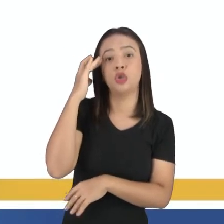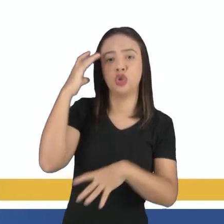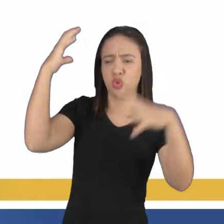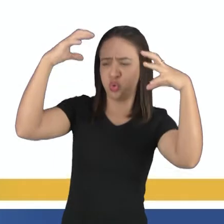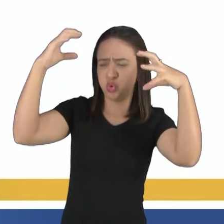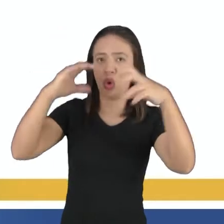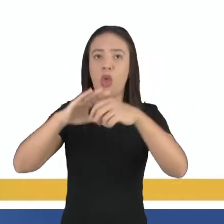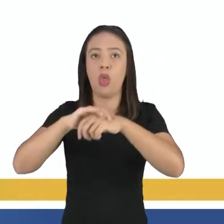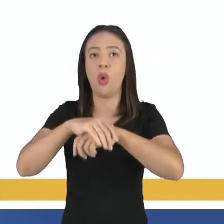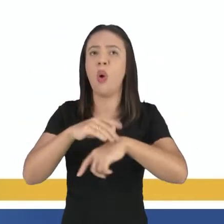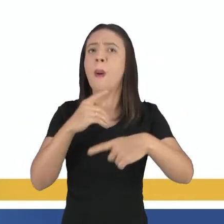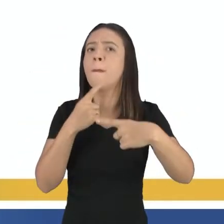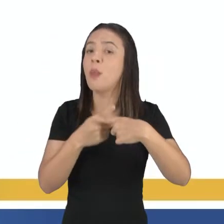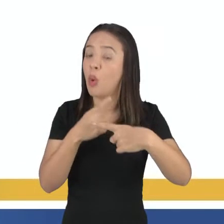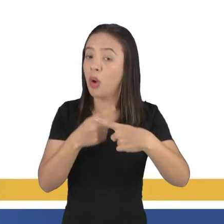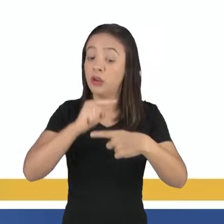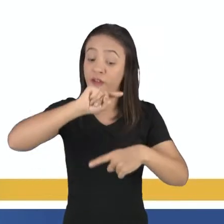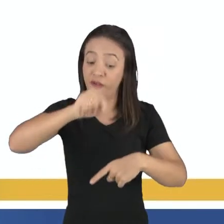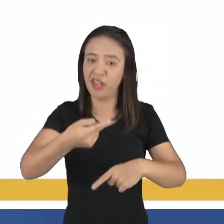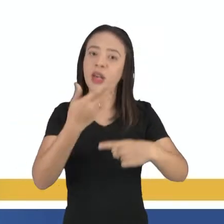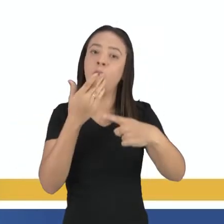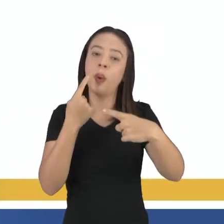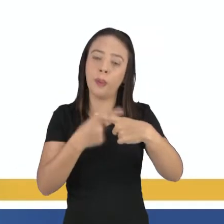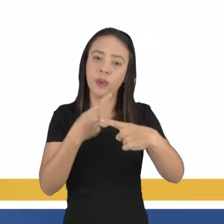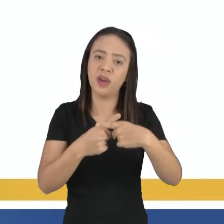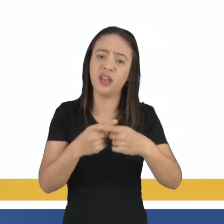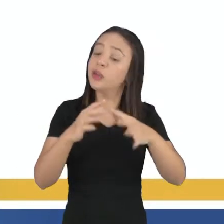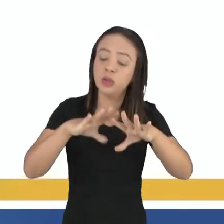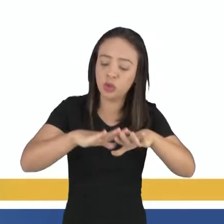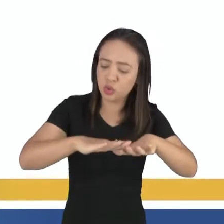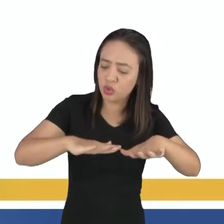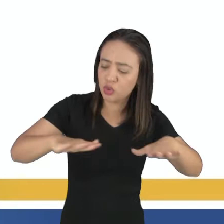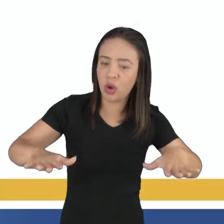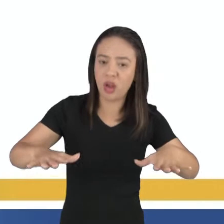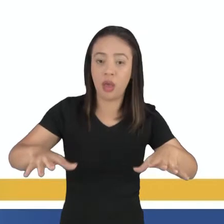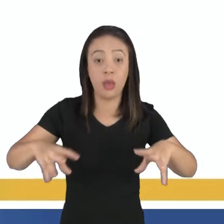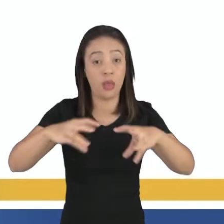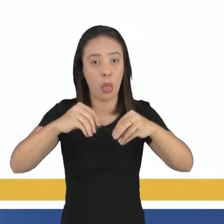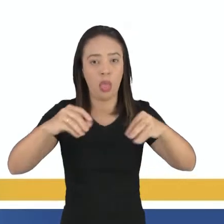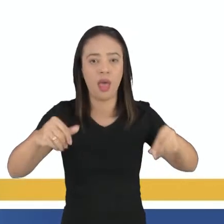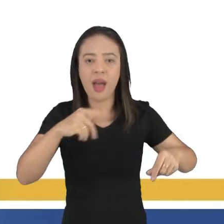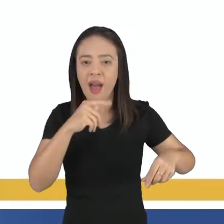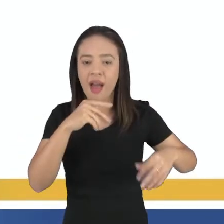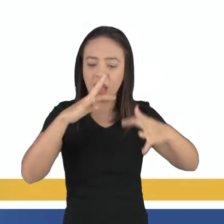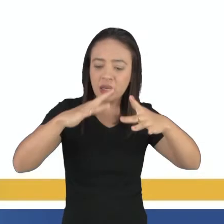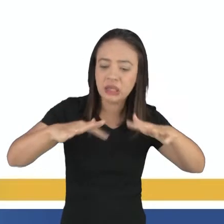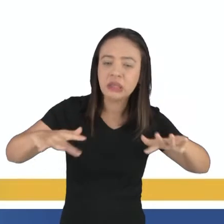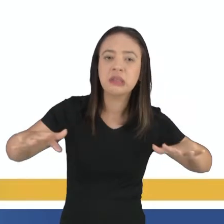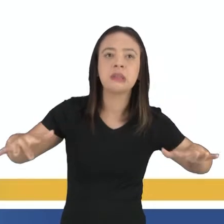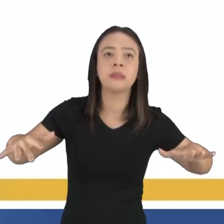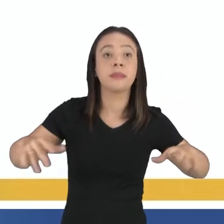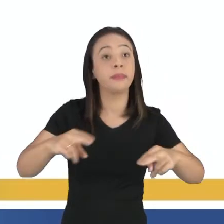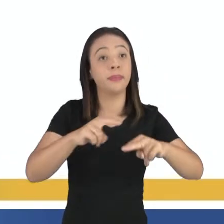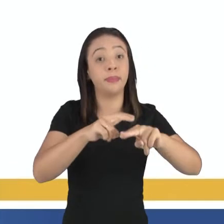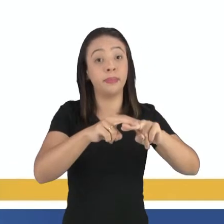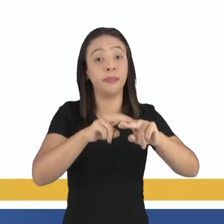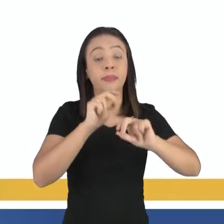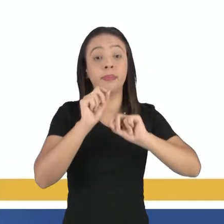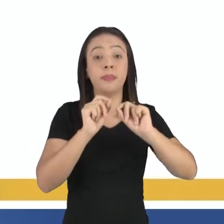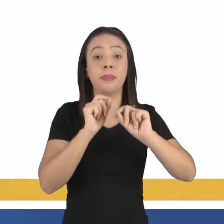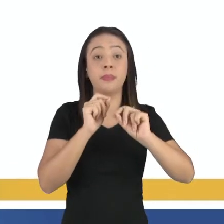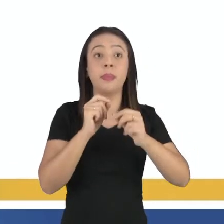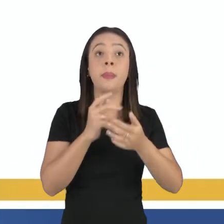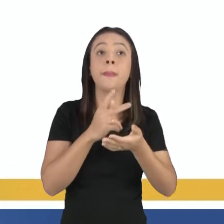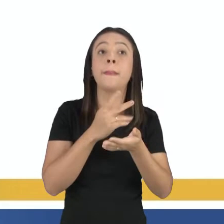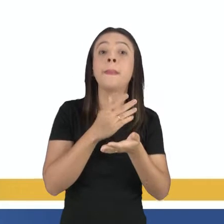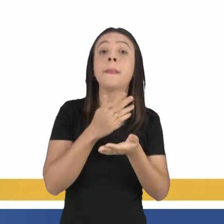chovido à noite, pois o chão está molhado. Veja que a segunda oração aí, ela começa com uma conjunção, pois,